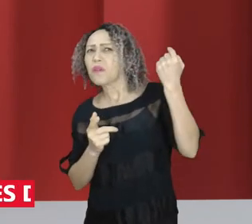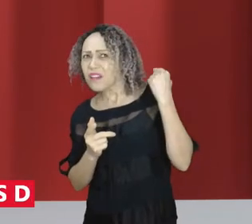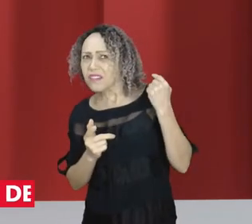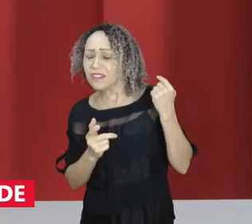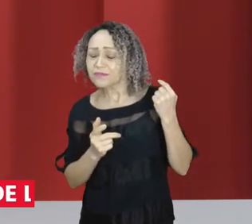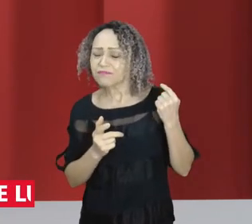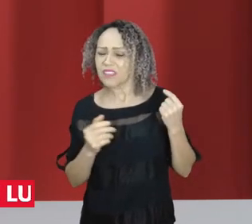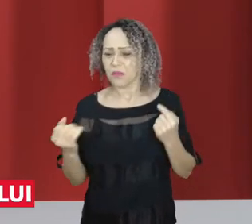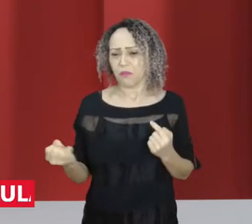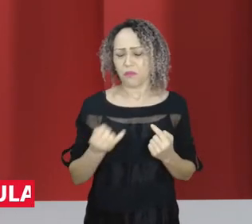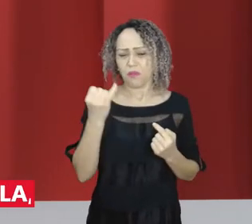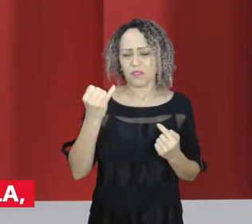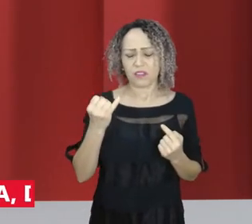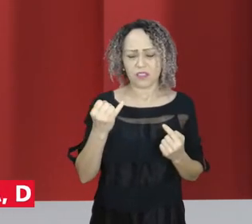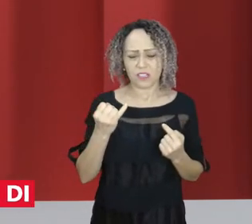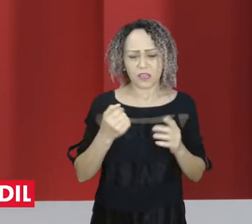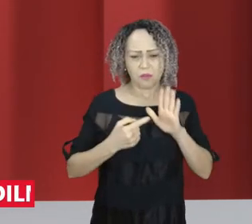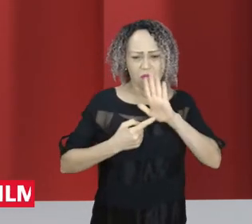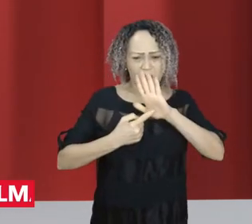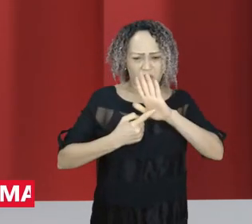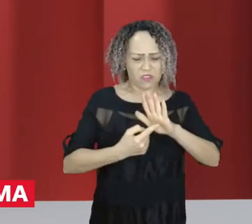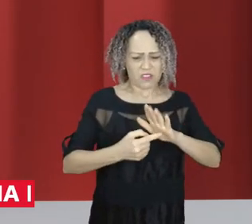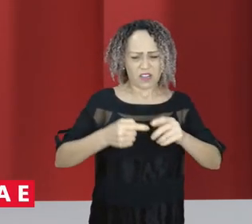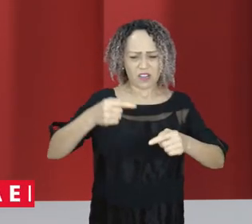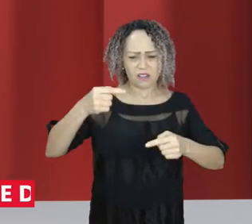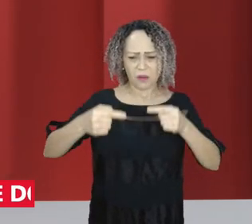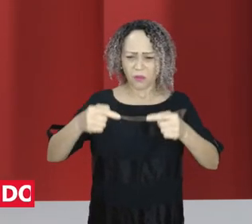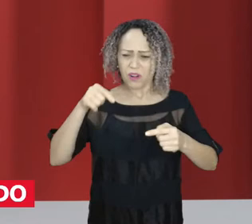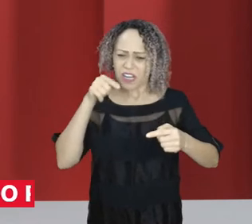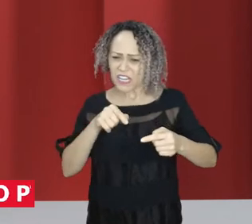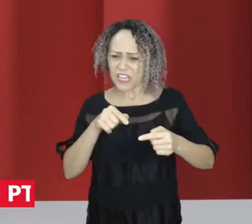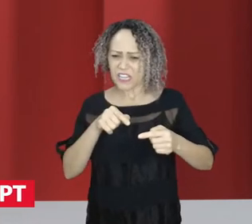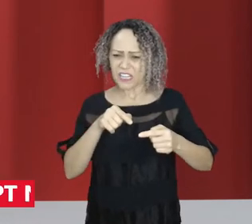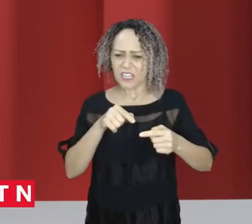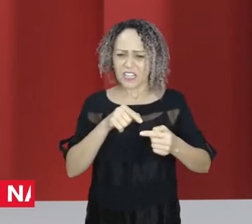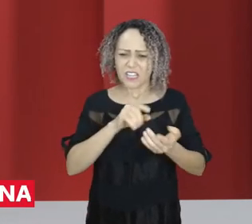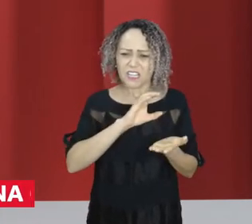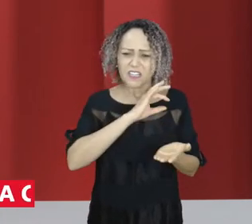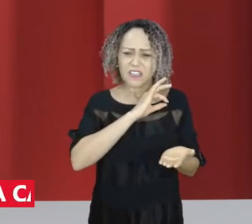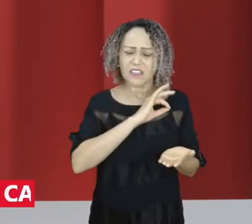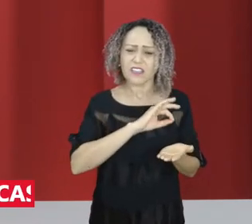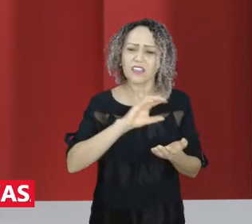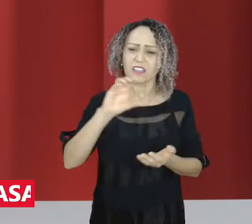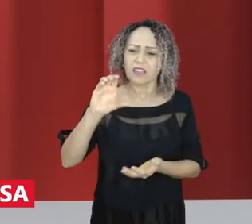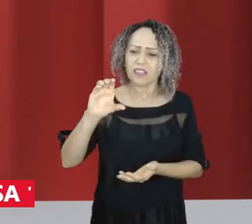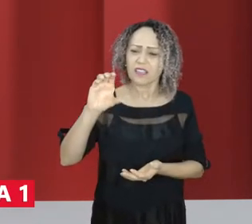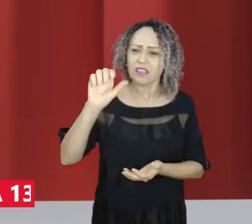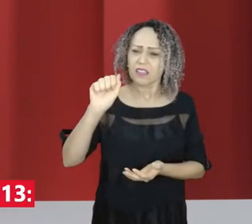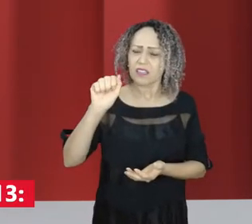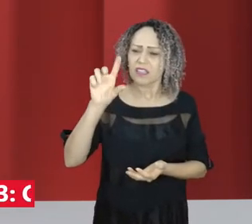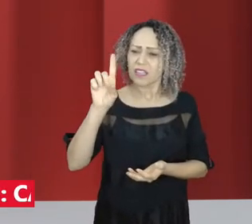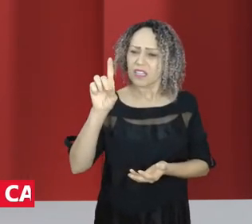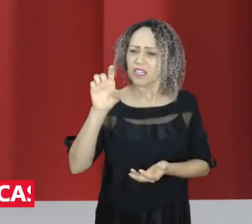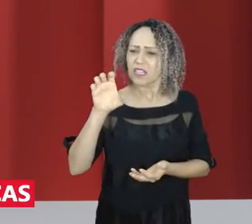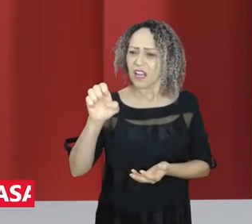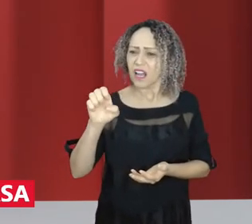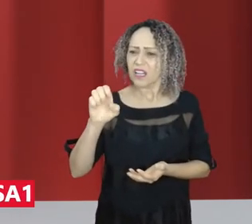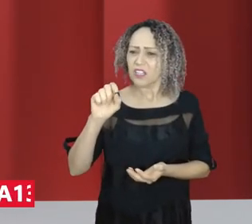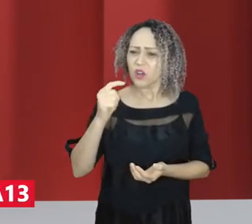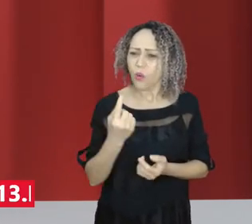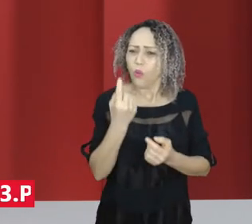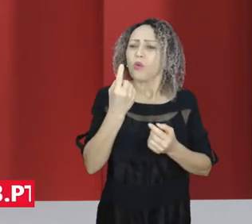assim, foi muito corajosa essa atitude. O sucesso aí do Cade Único também, muito bom relembrar tudo